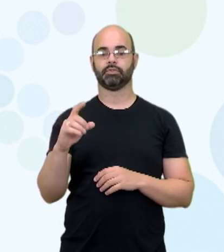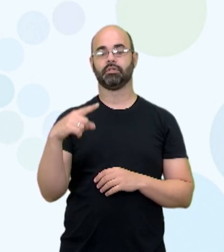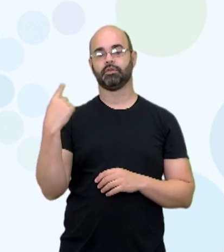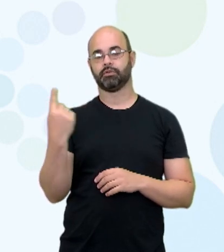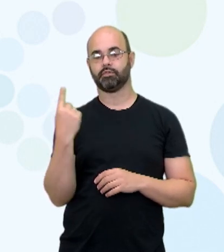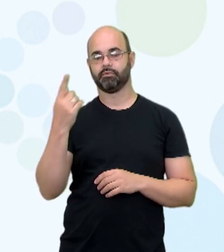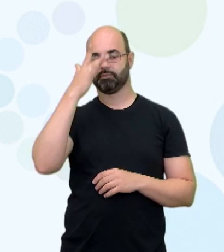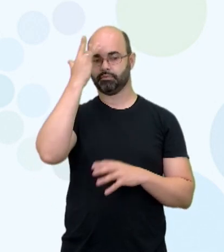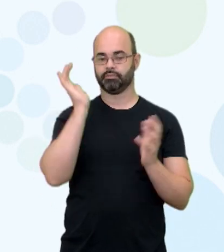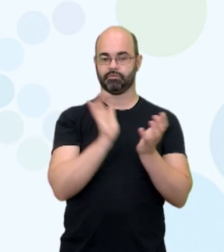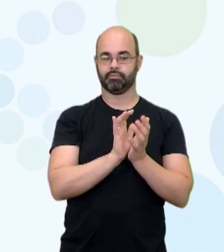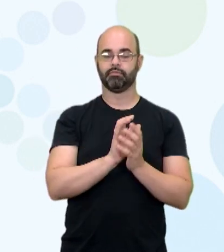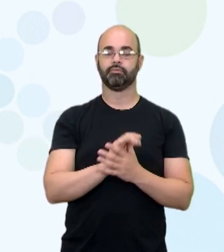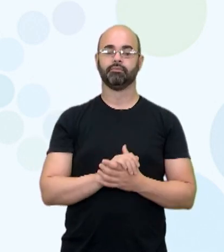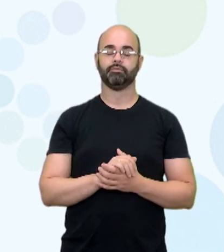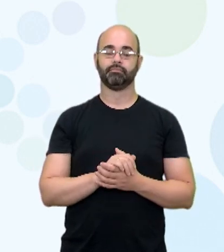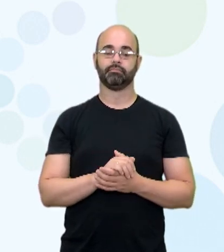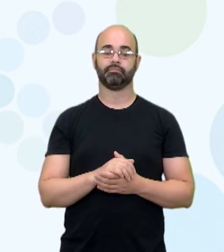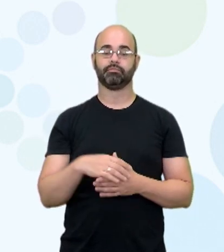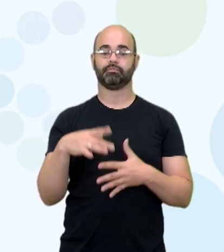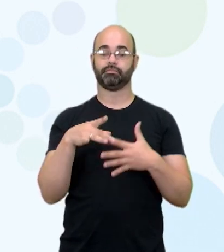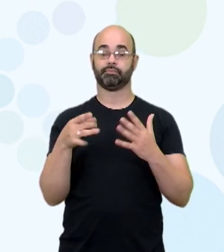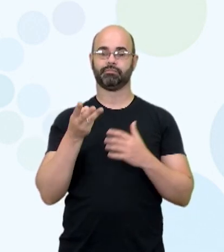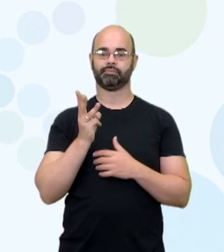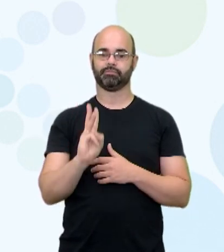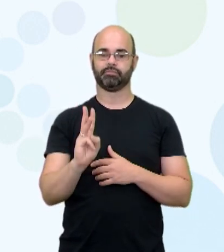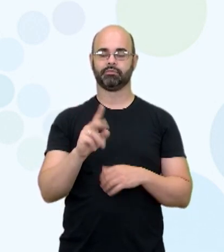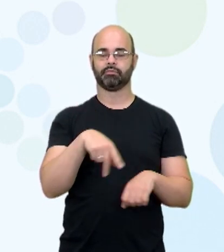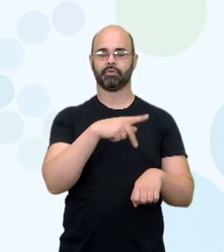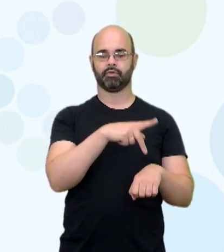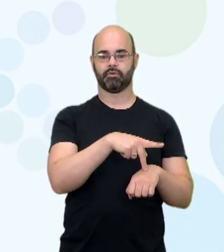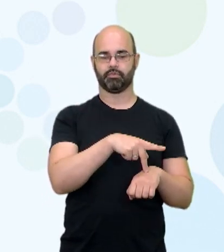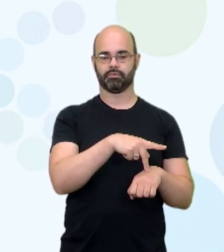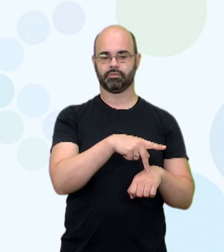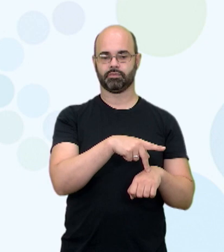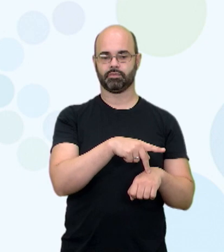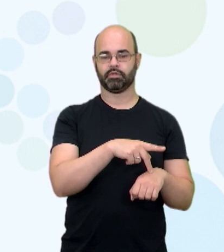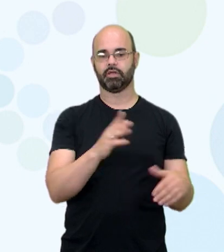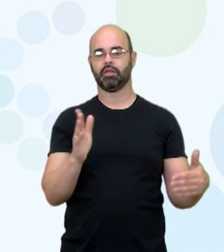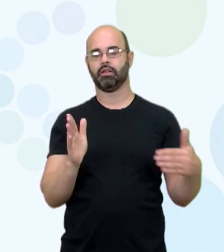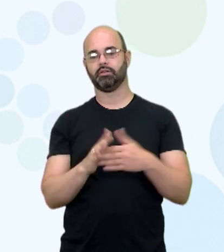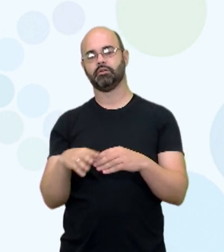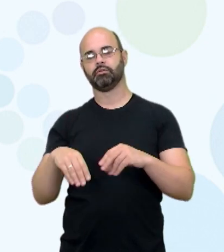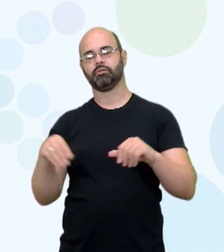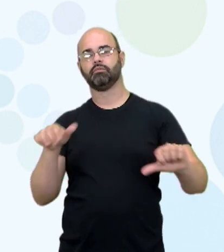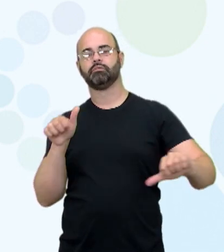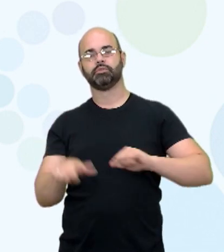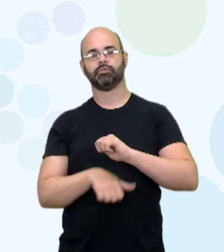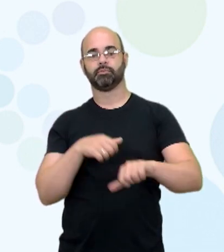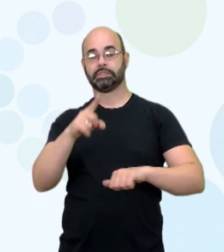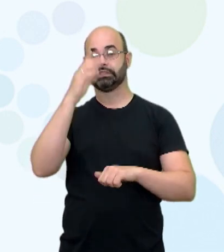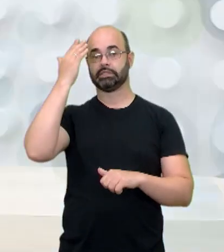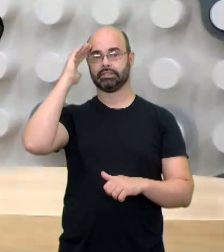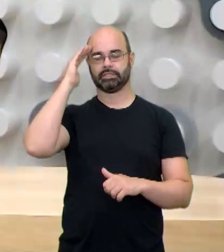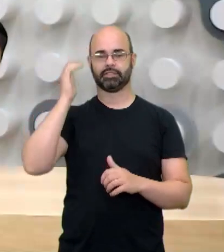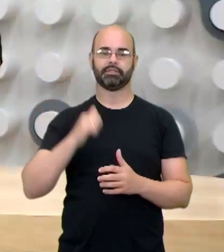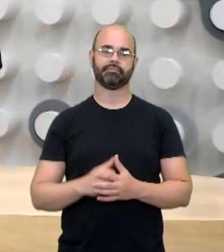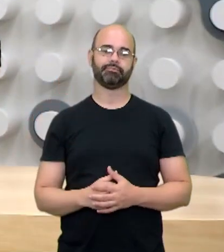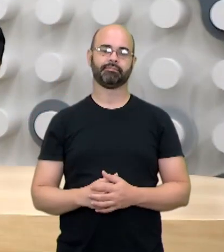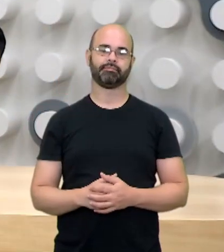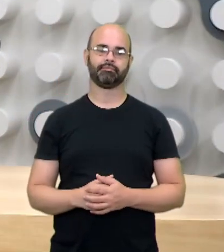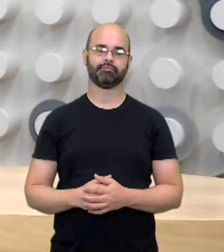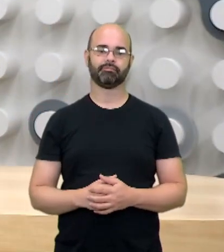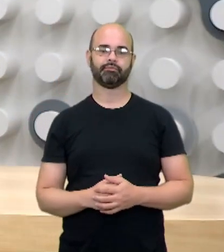aqui é o componente 3, das rochas ao solo. Entenda esta transformação. Tá, então chegamos